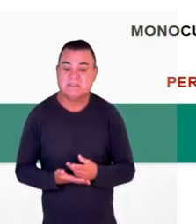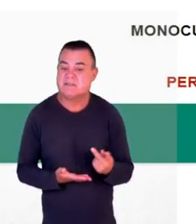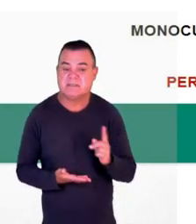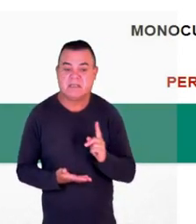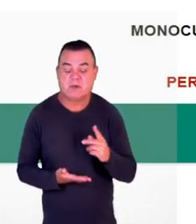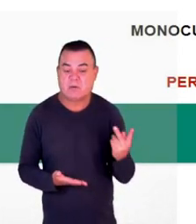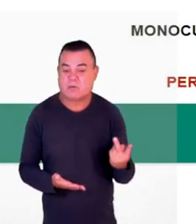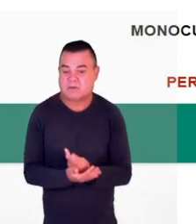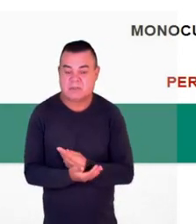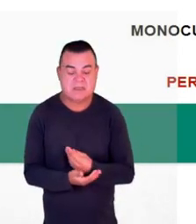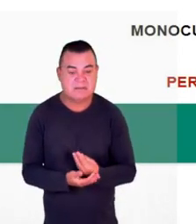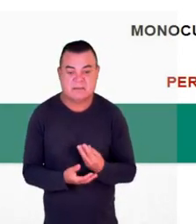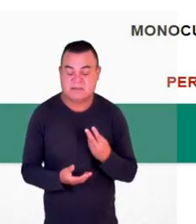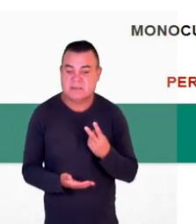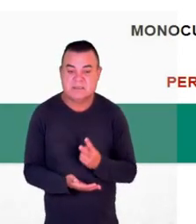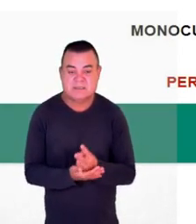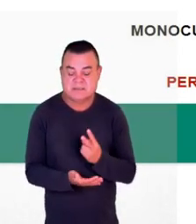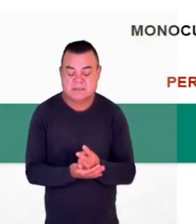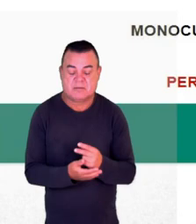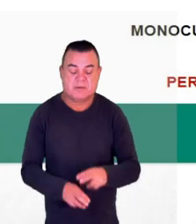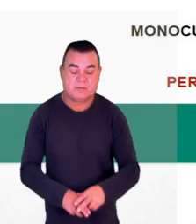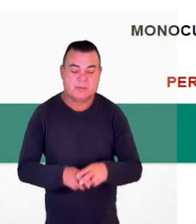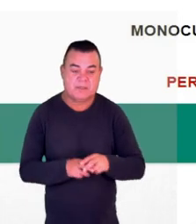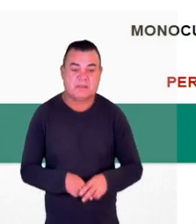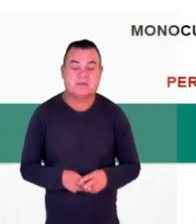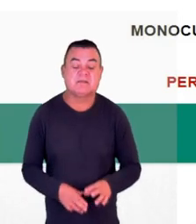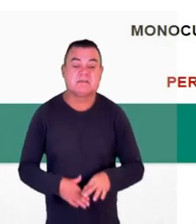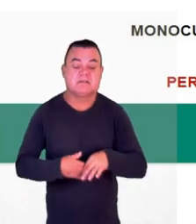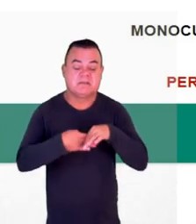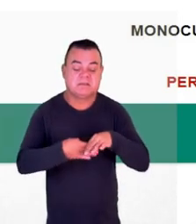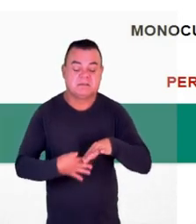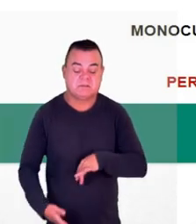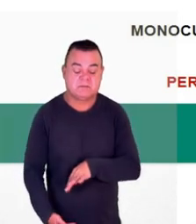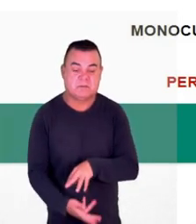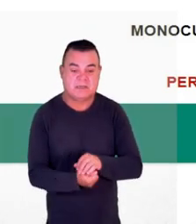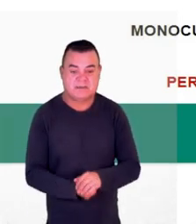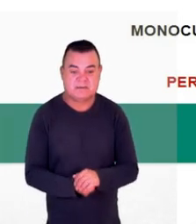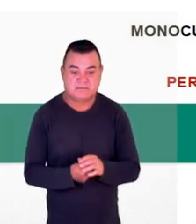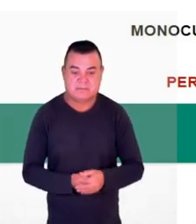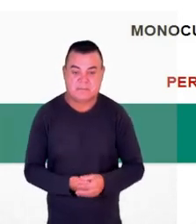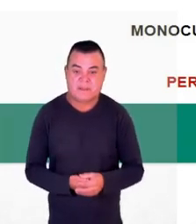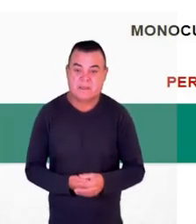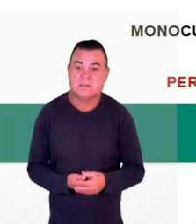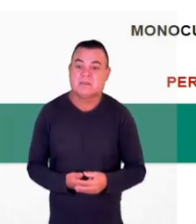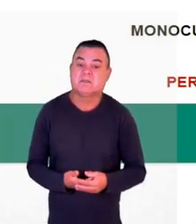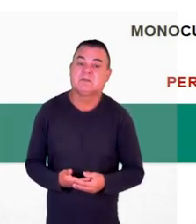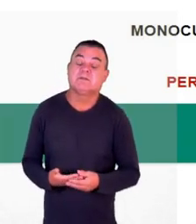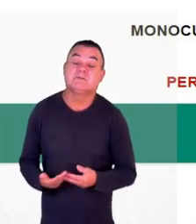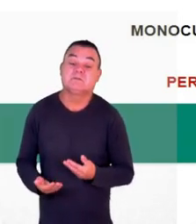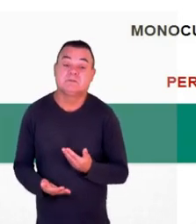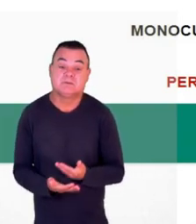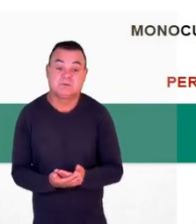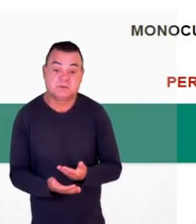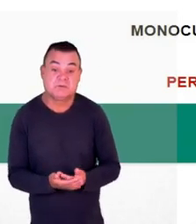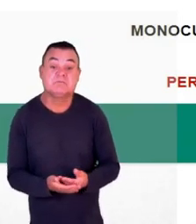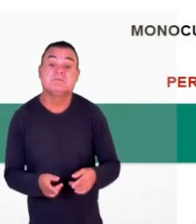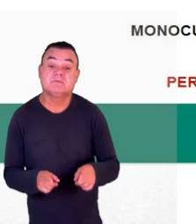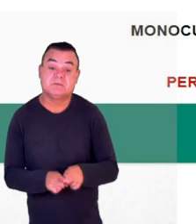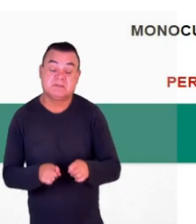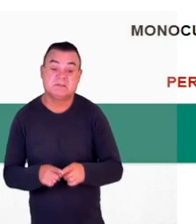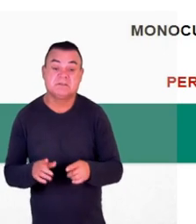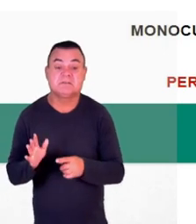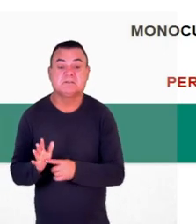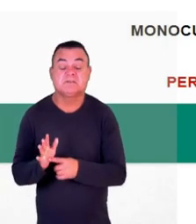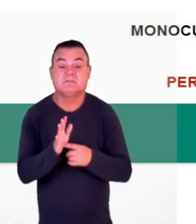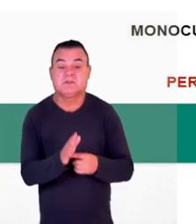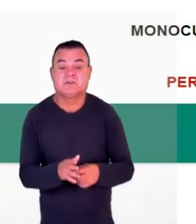pelas grandes lideranças pelos grandes líderes globais né então é isso isso tudo tem levado a gente também a perda da cultura alimentar e da